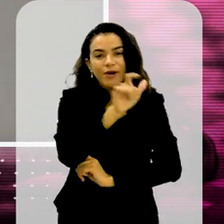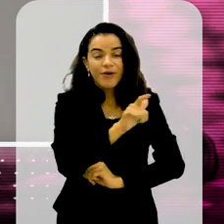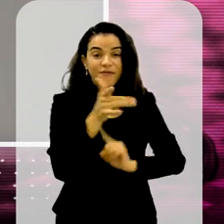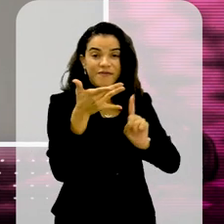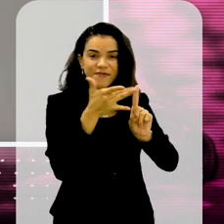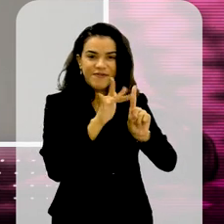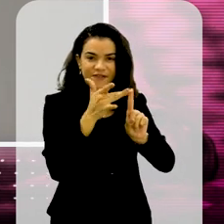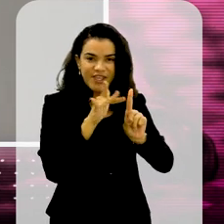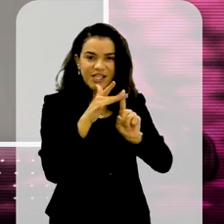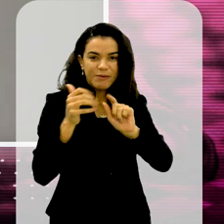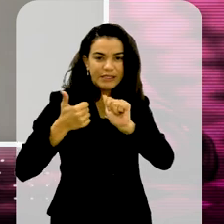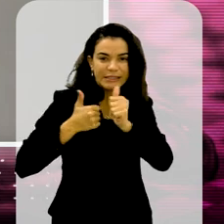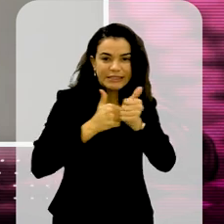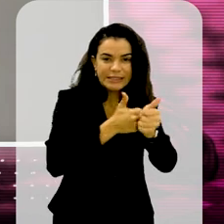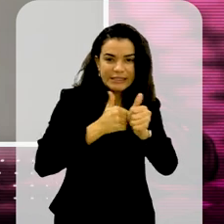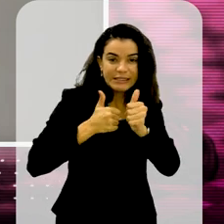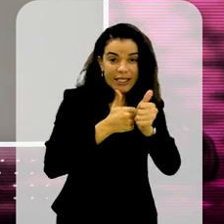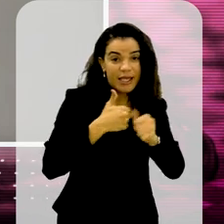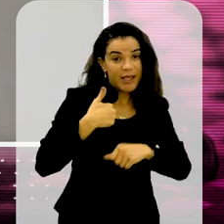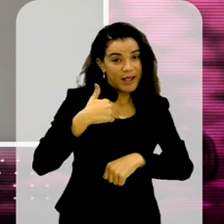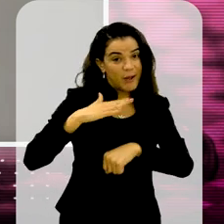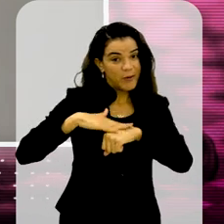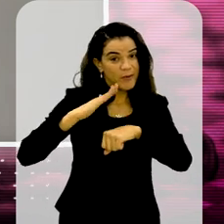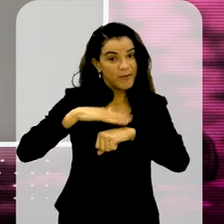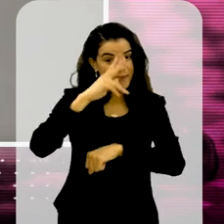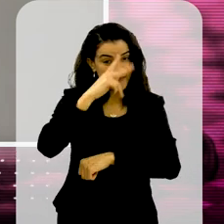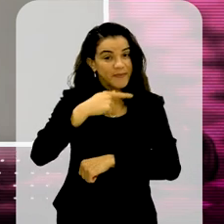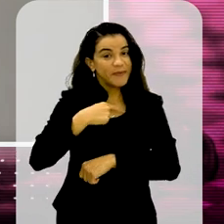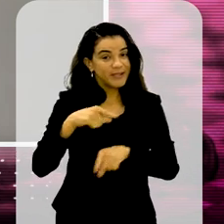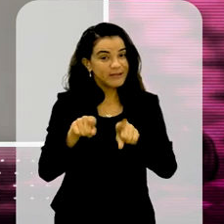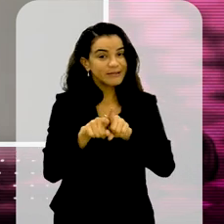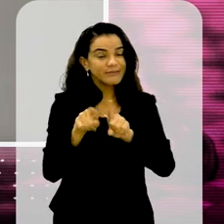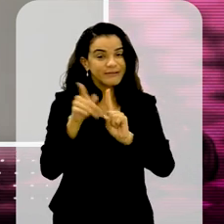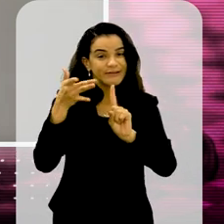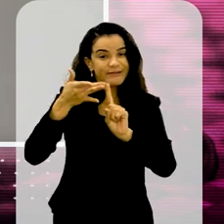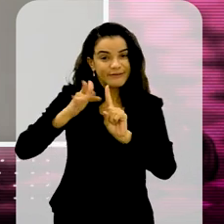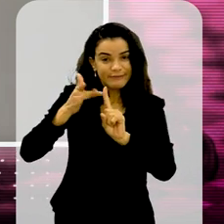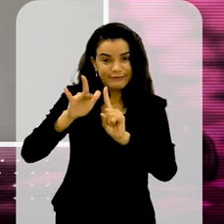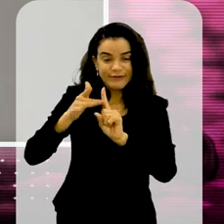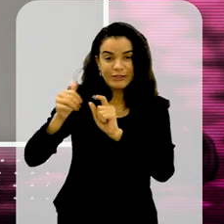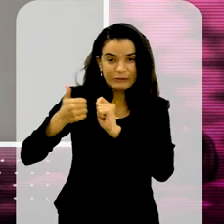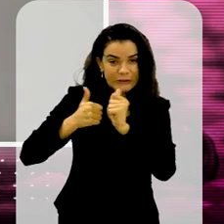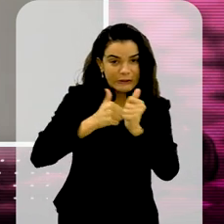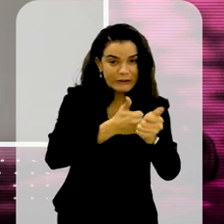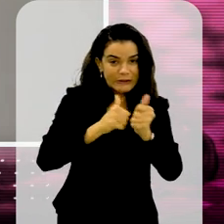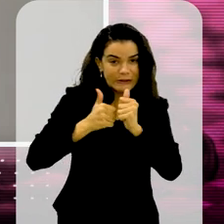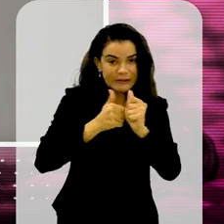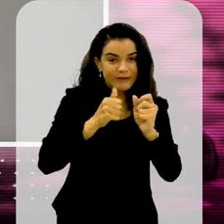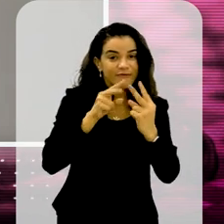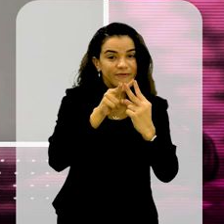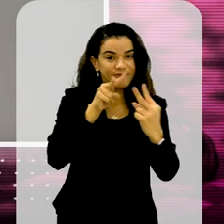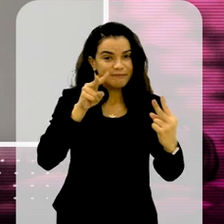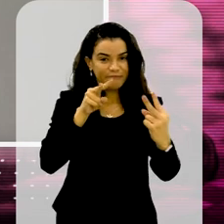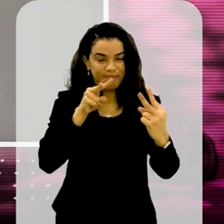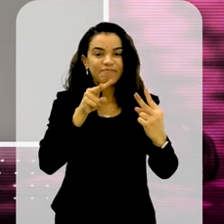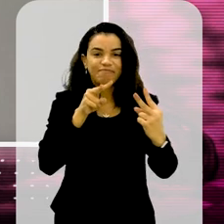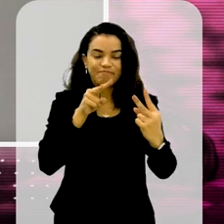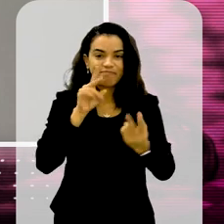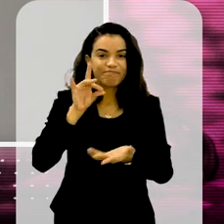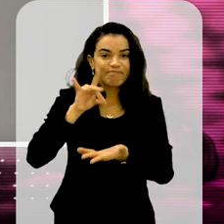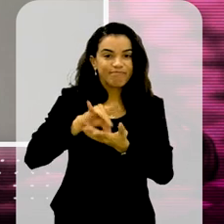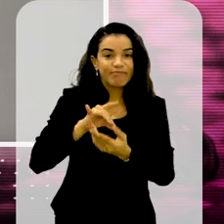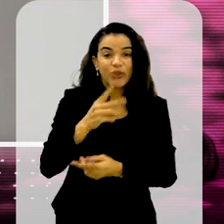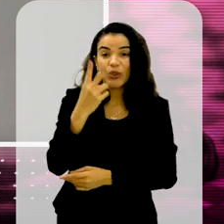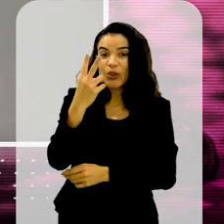vítimas de stalking, né? E até eu mesma também já fui vítima de stalking, de cyberstalking, né,